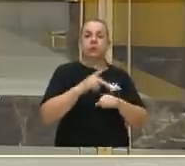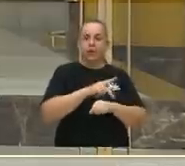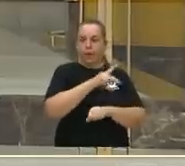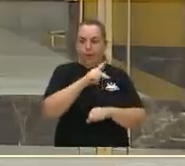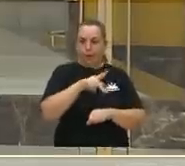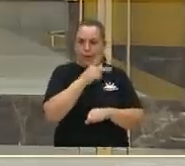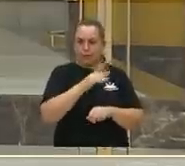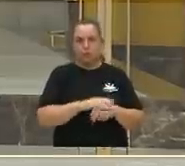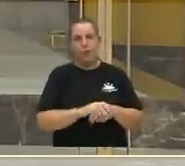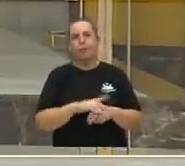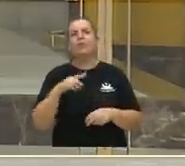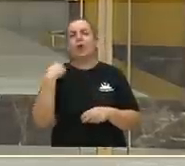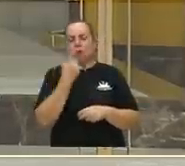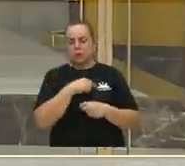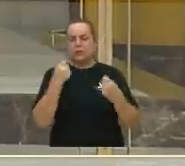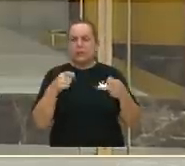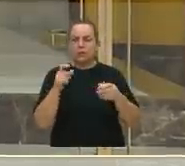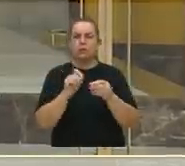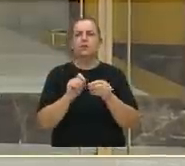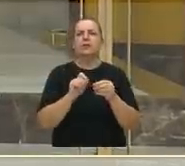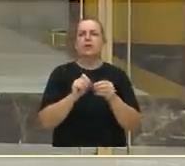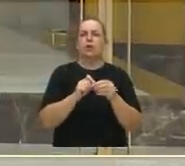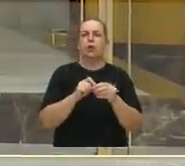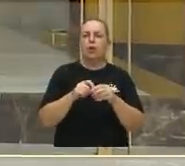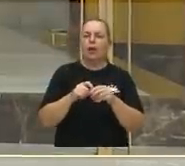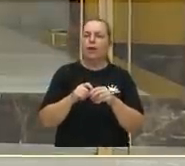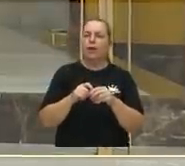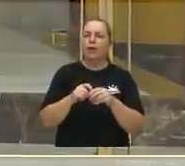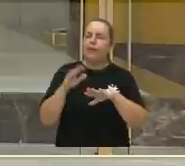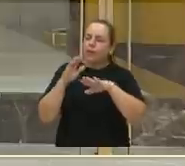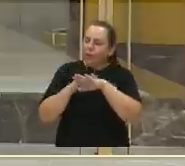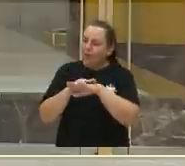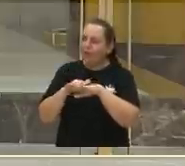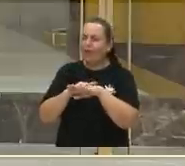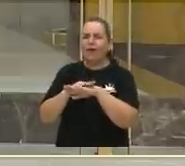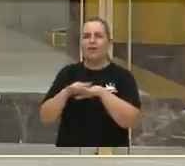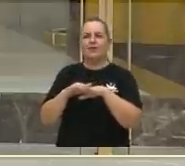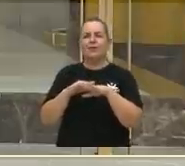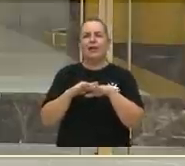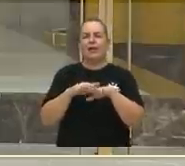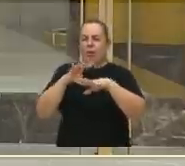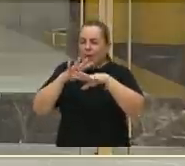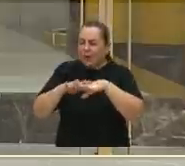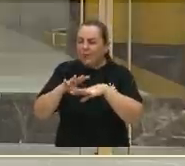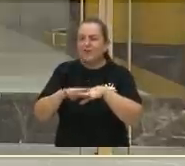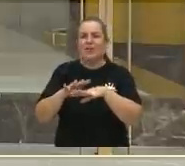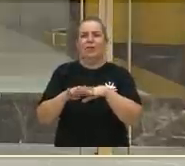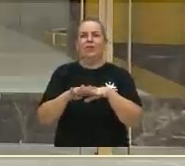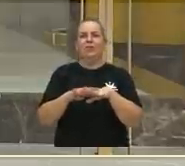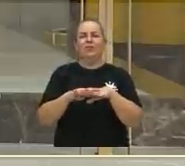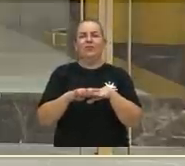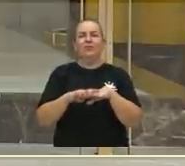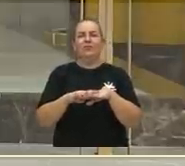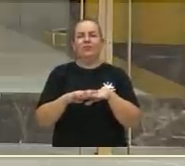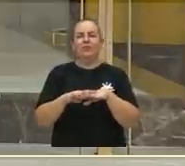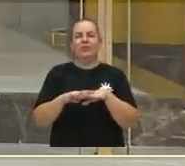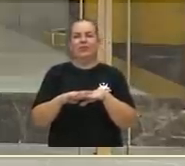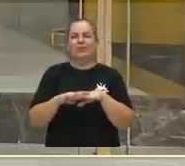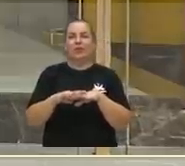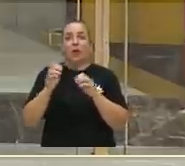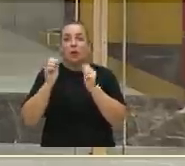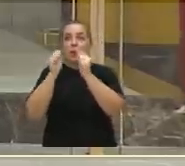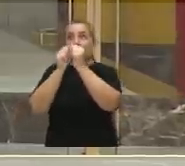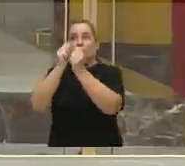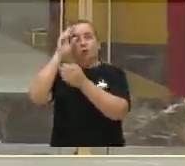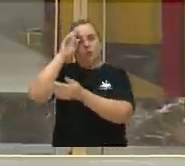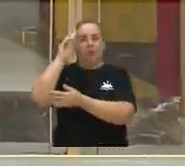uma contrição perfeita é sim buscar fazer uma confissão com